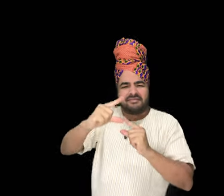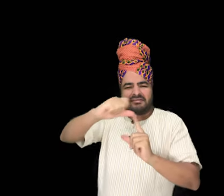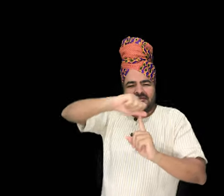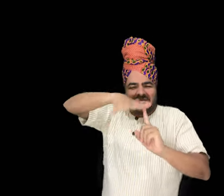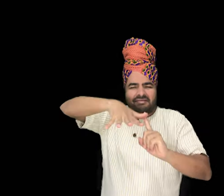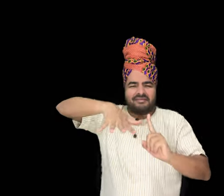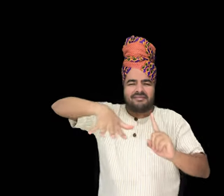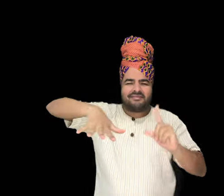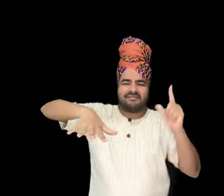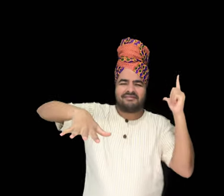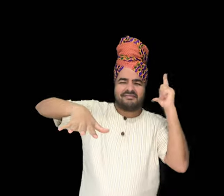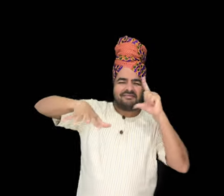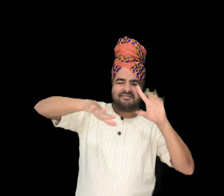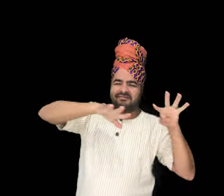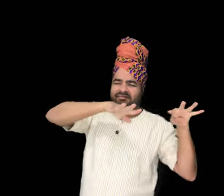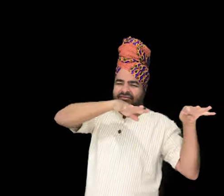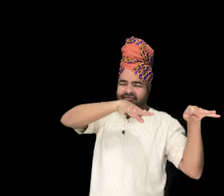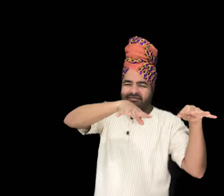entender nada